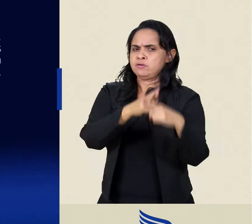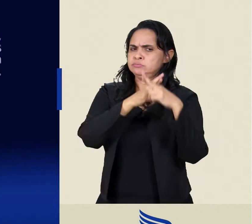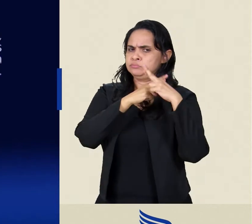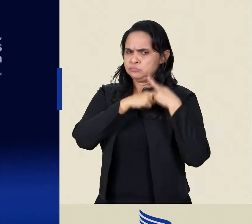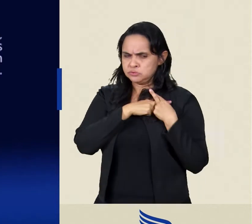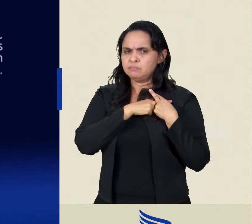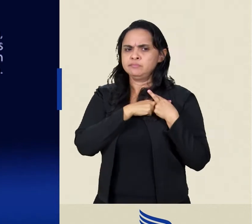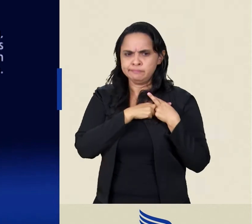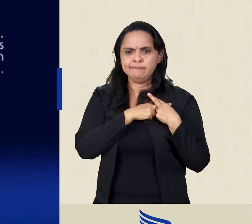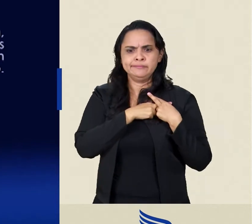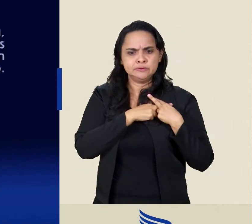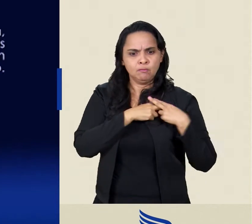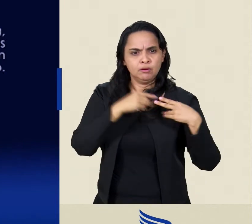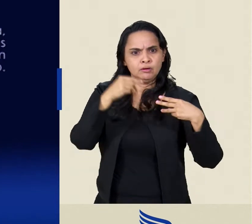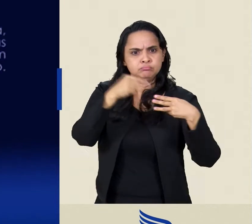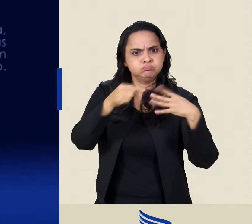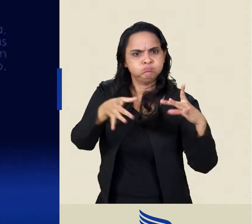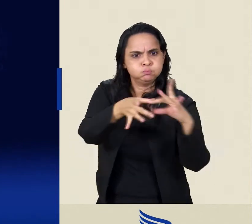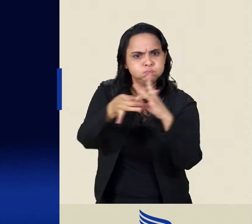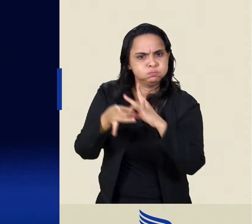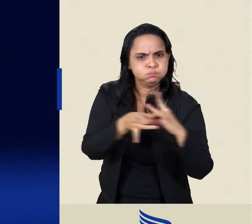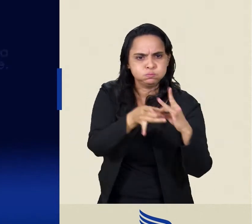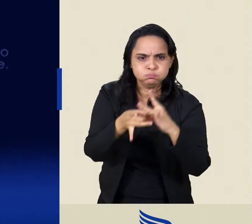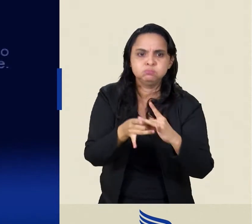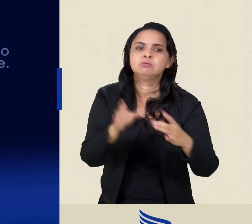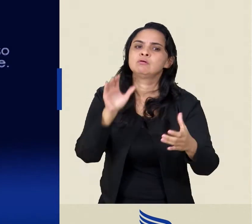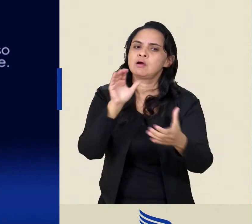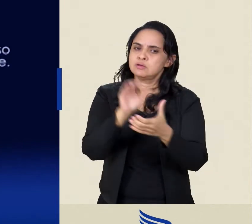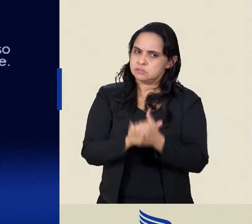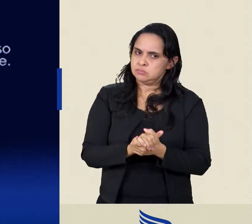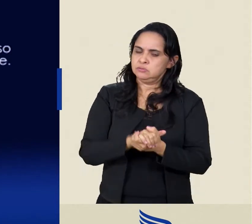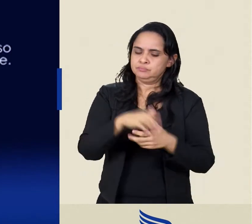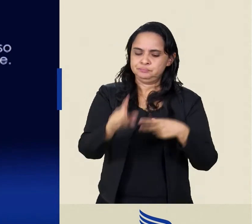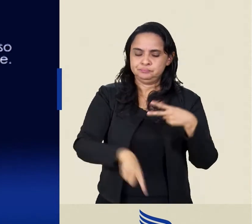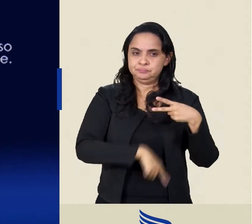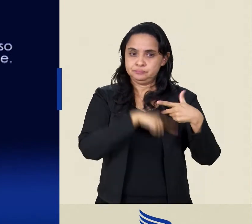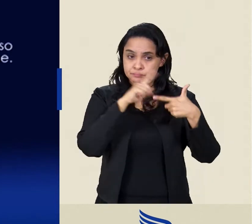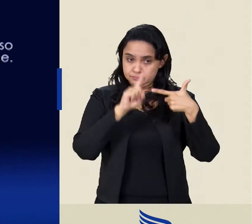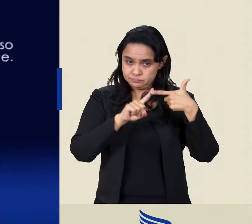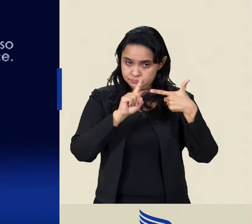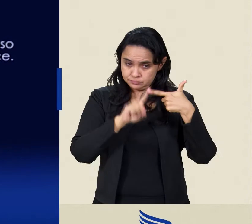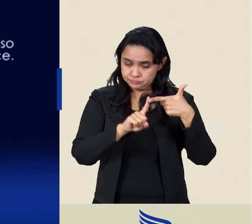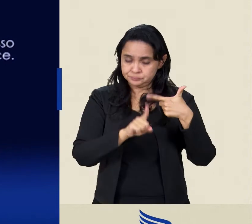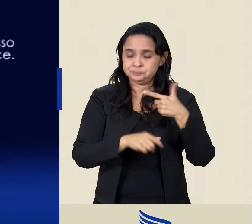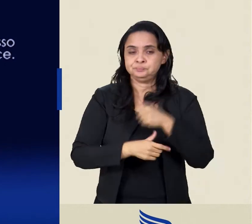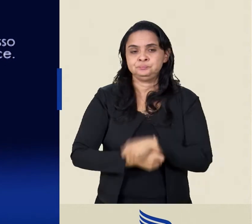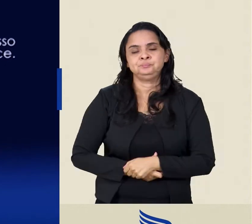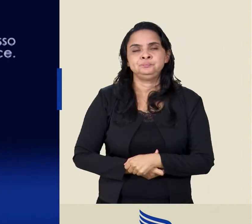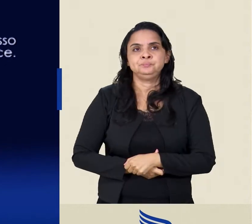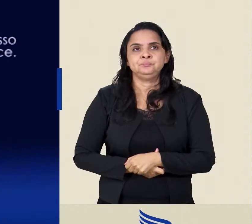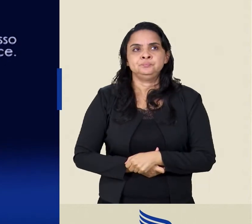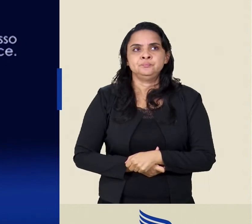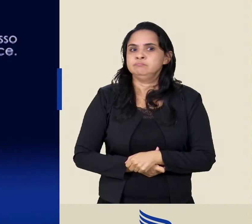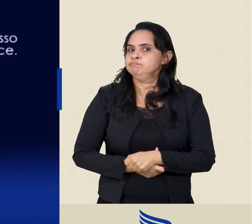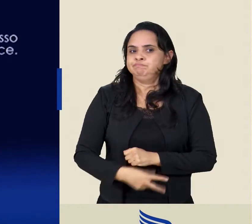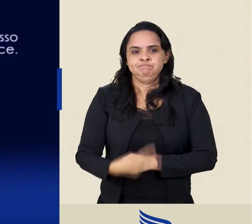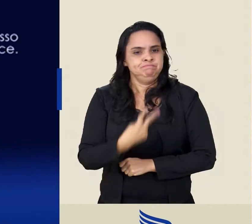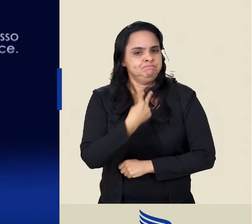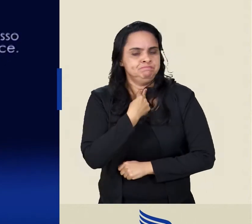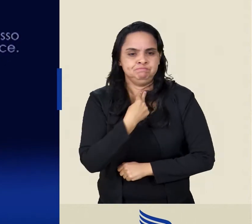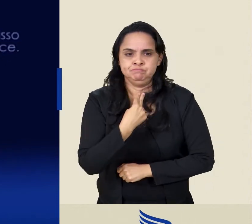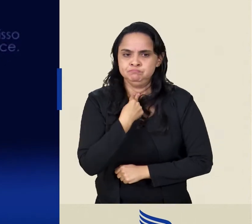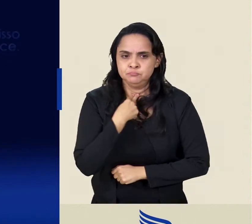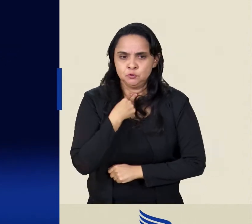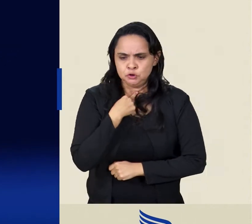que envolvem este compromisso. Segundo, não se deve fazer este compromisso com